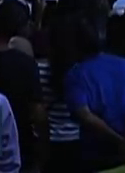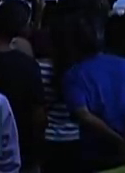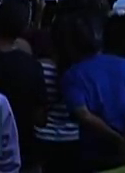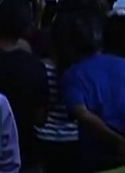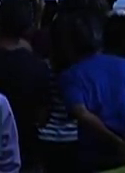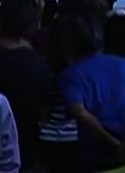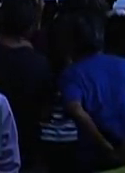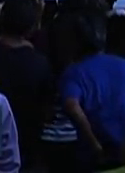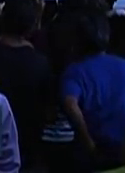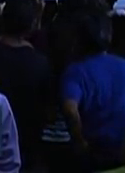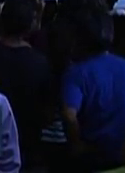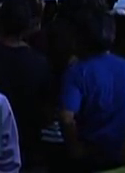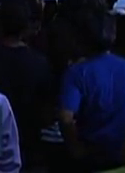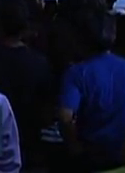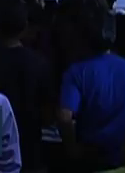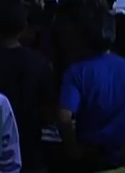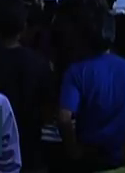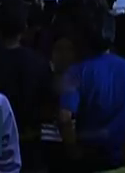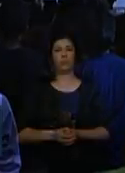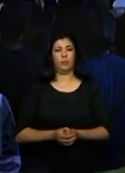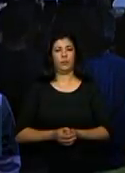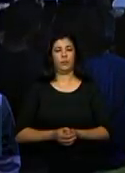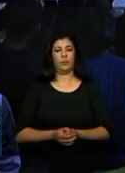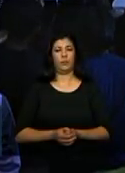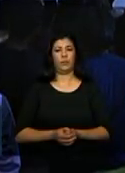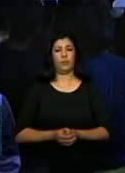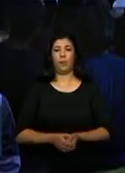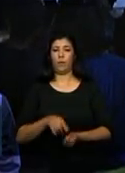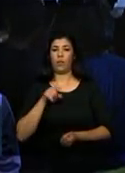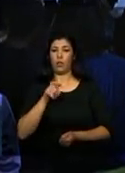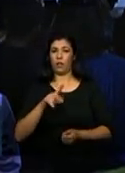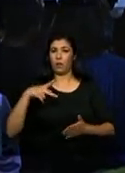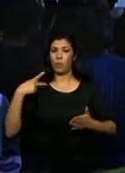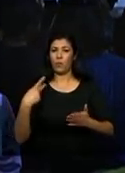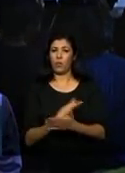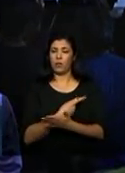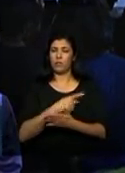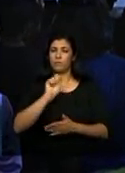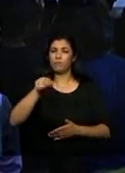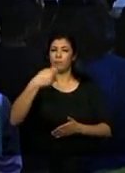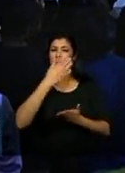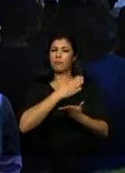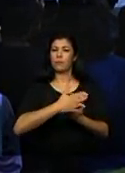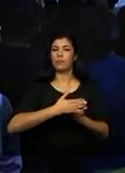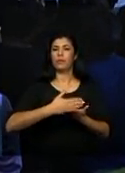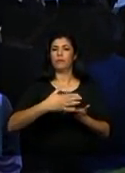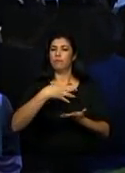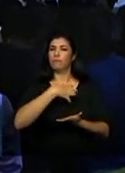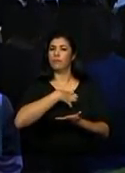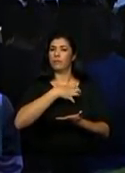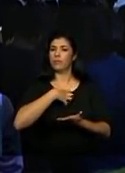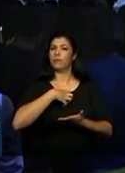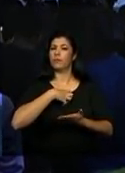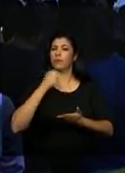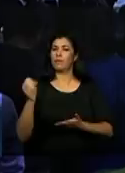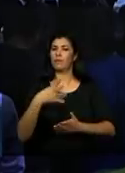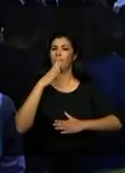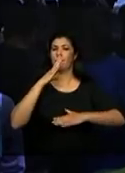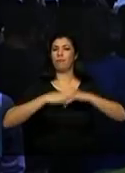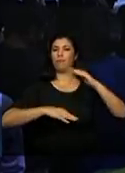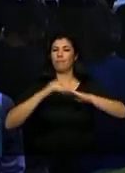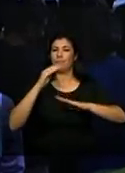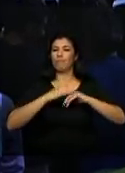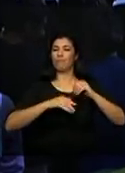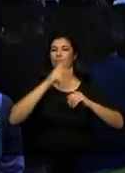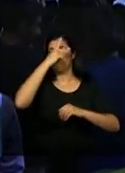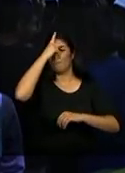Esta cerimônia marca o início de uma nova etapa profissional na vida de pessoas